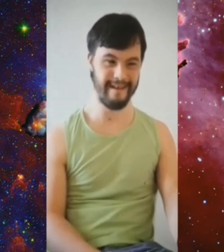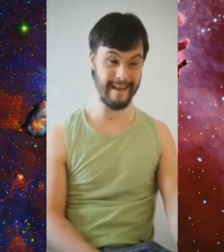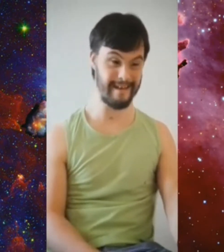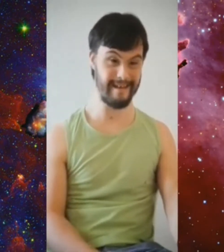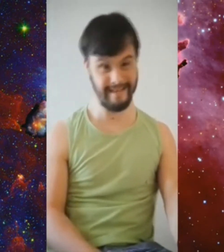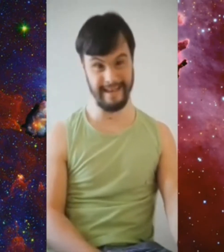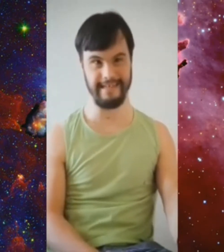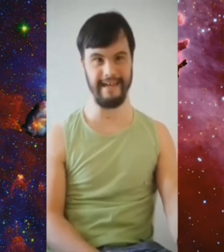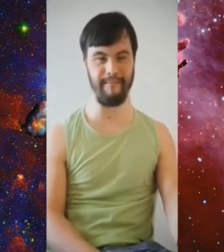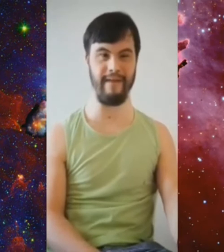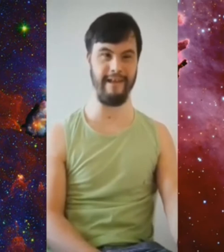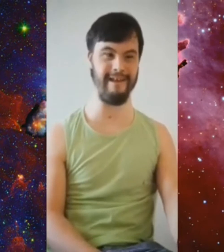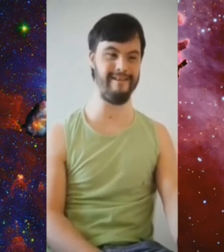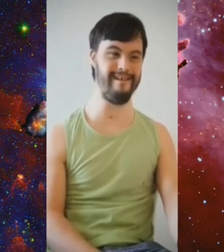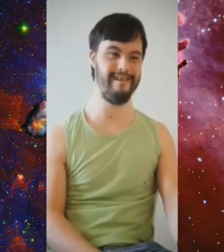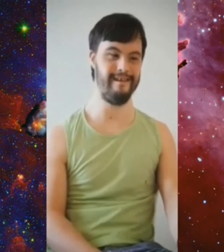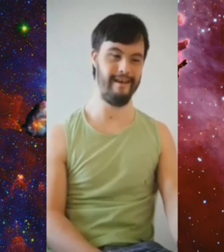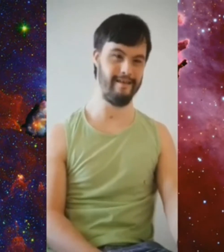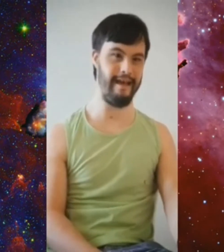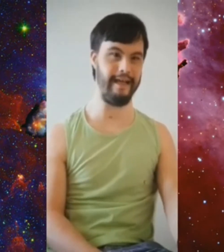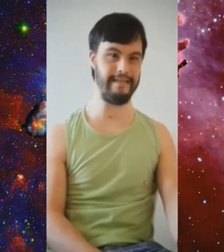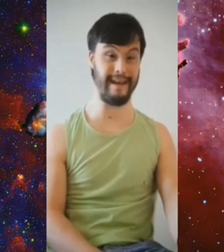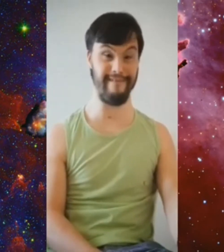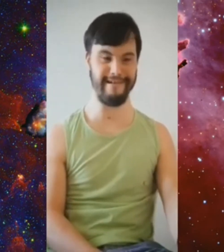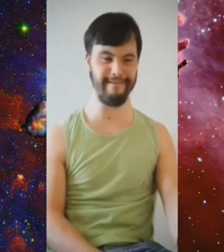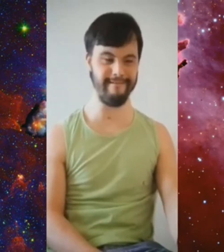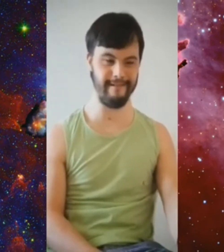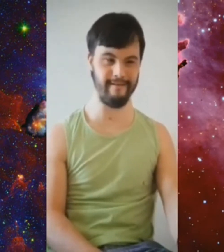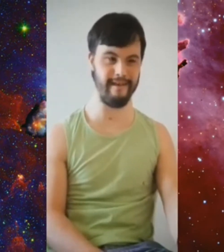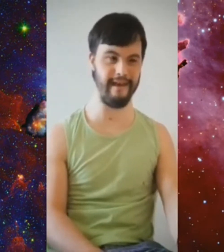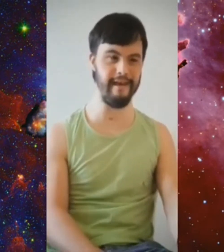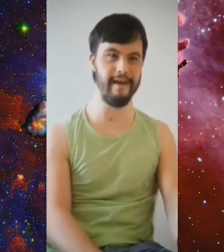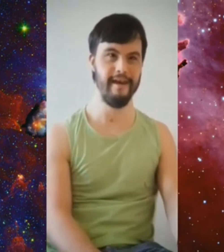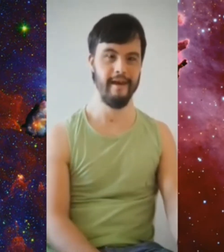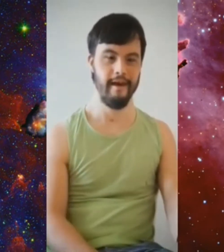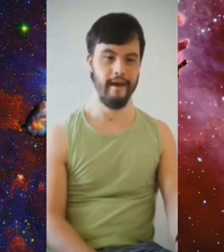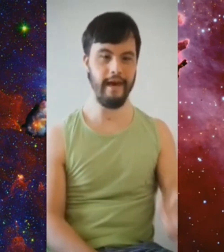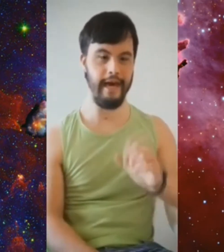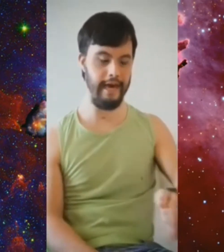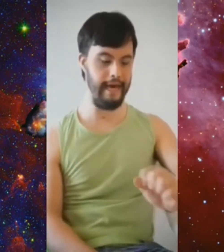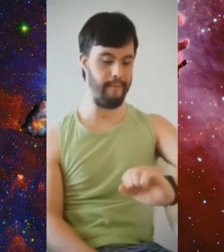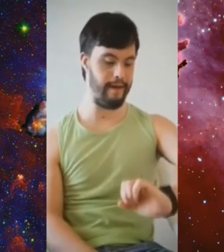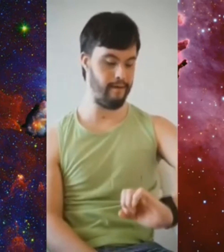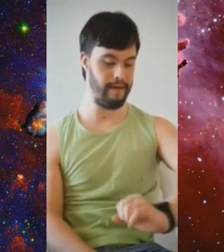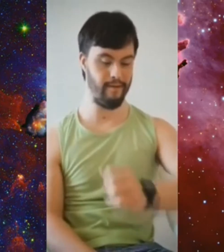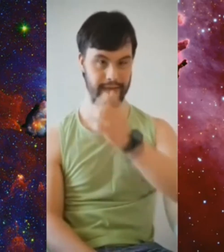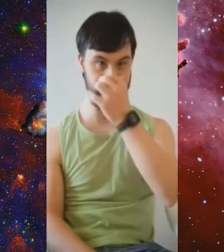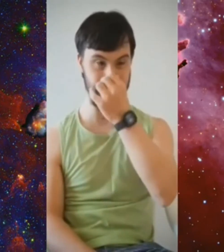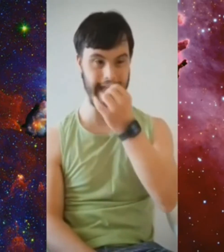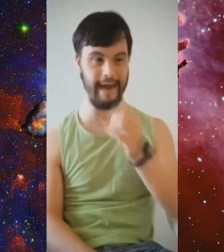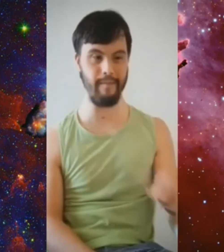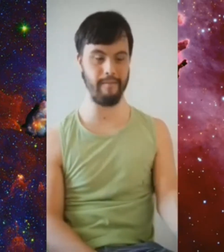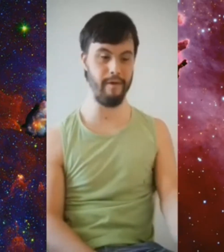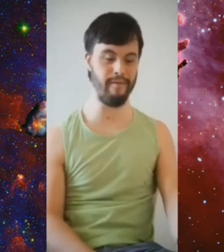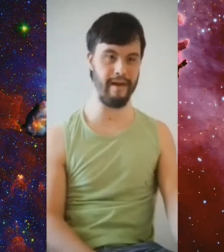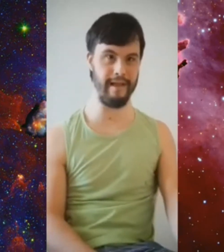sempre. Quer dizer, está na minha frente, quer dizer, ela está gravando, eu sei. Para eu não